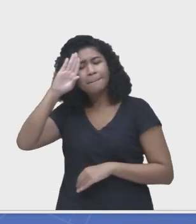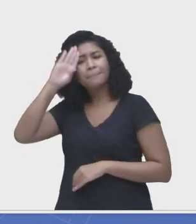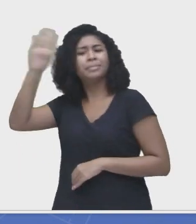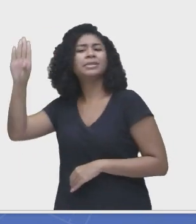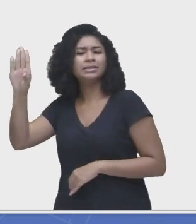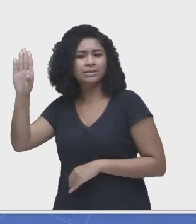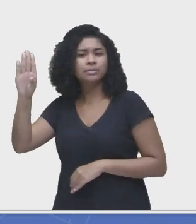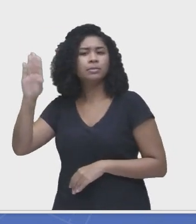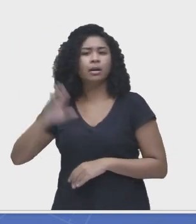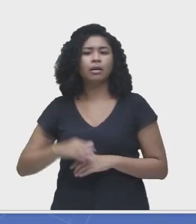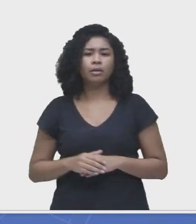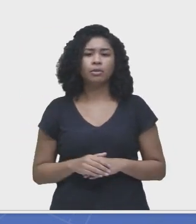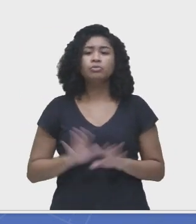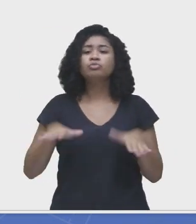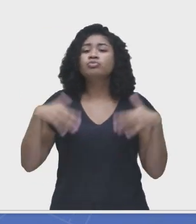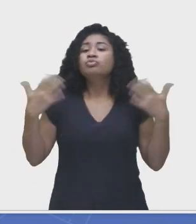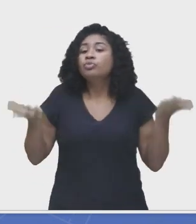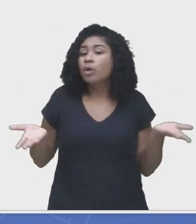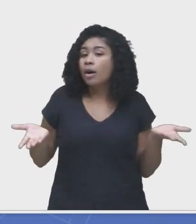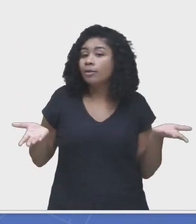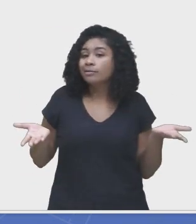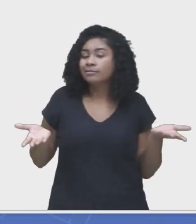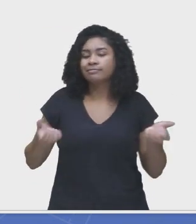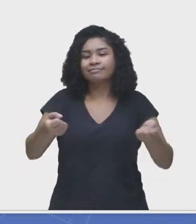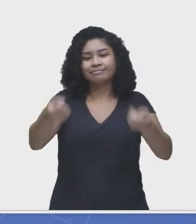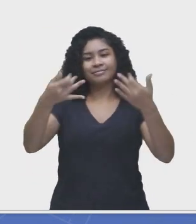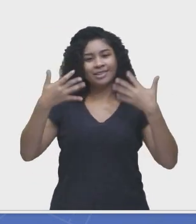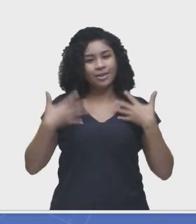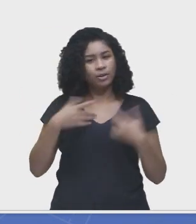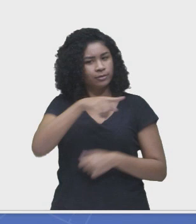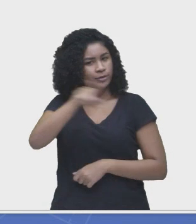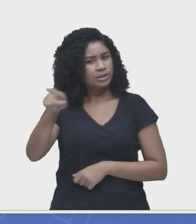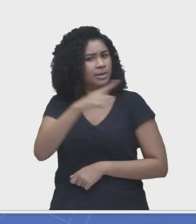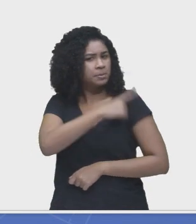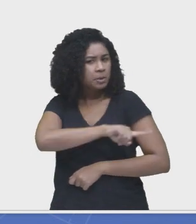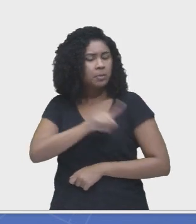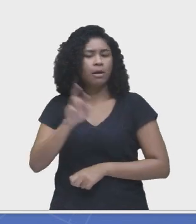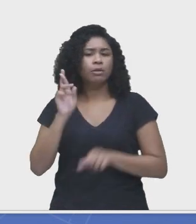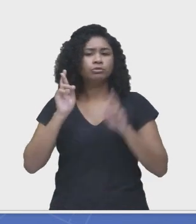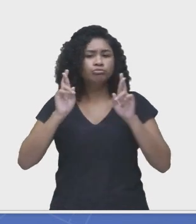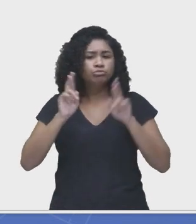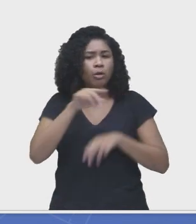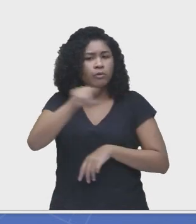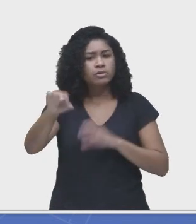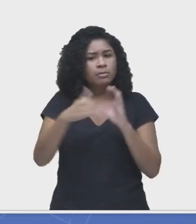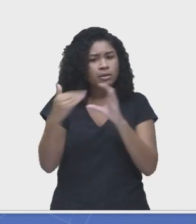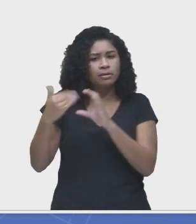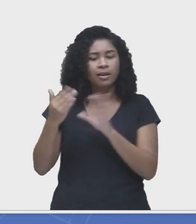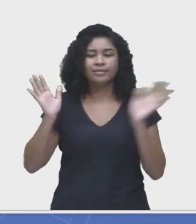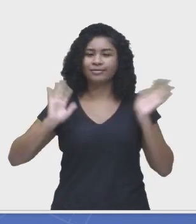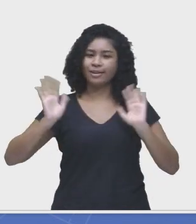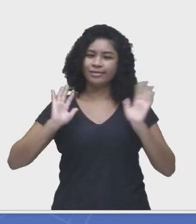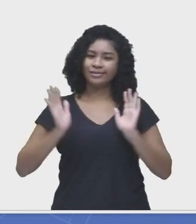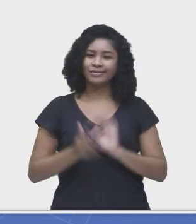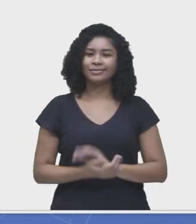civilizações posteriores. Que legado foi esse? Primeiro ano, aguardando a participação de vocês. Até mais!